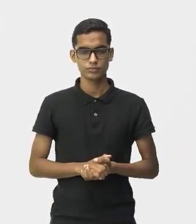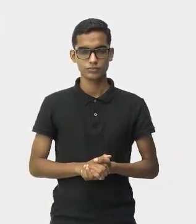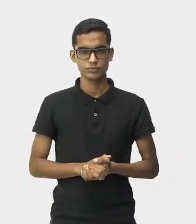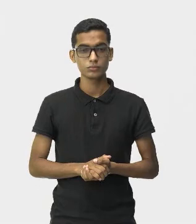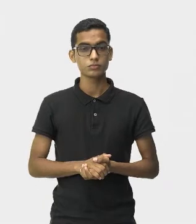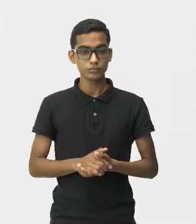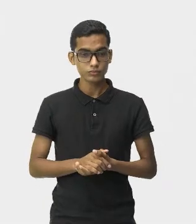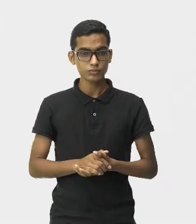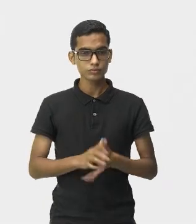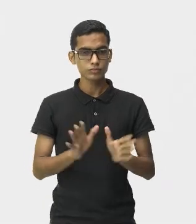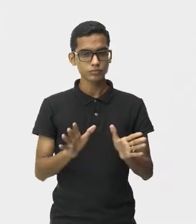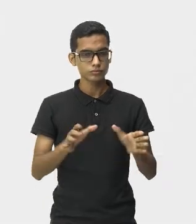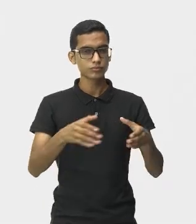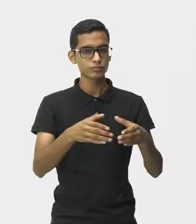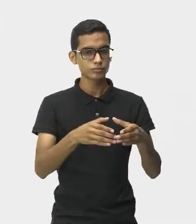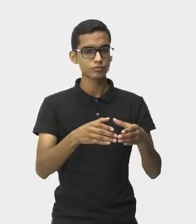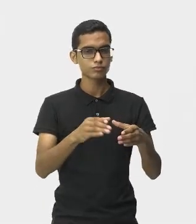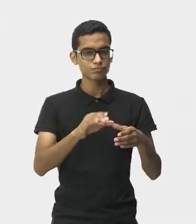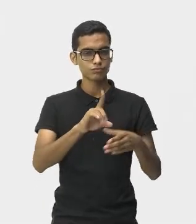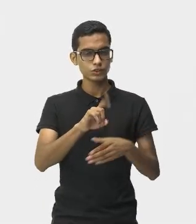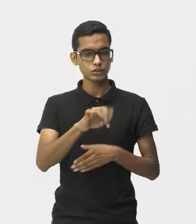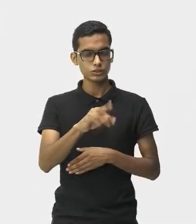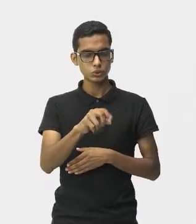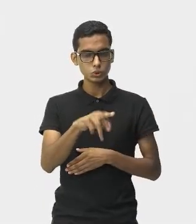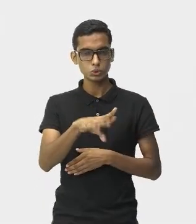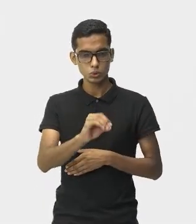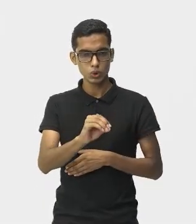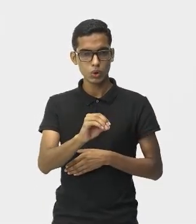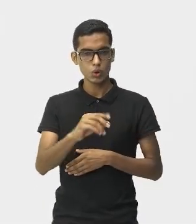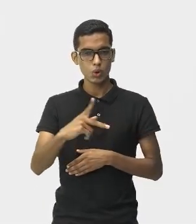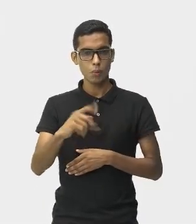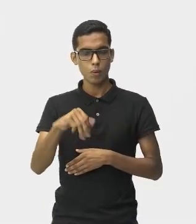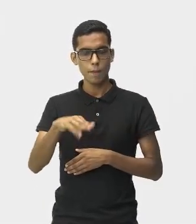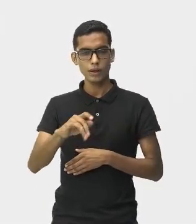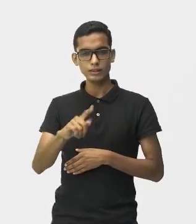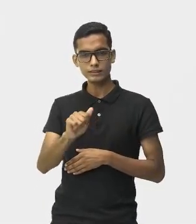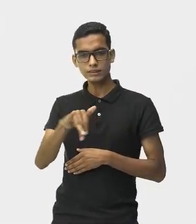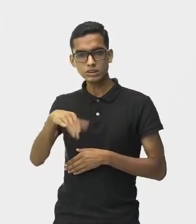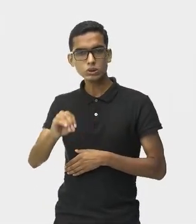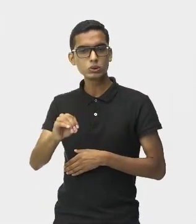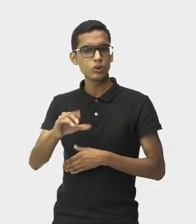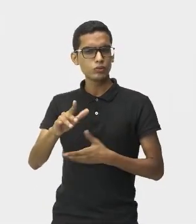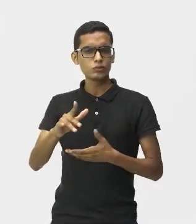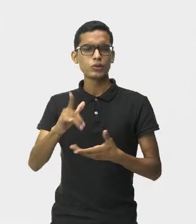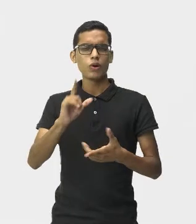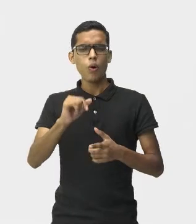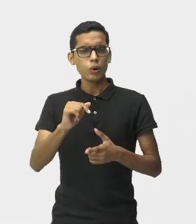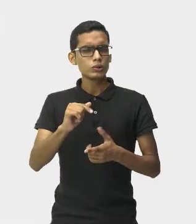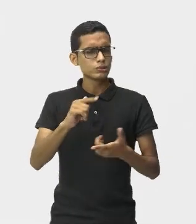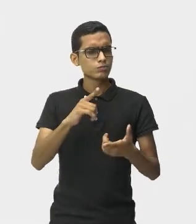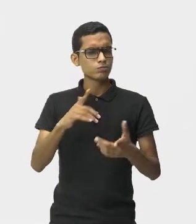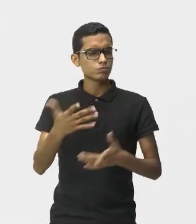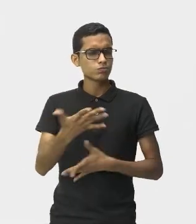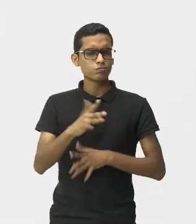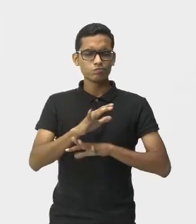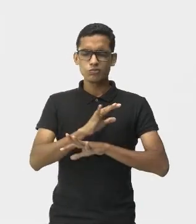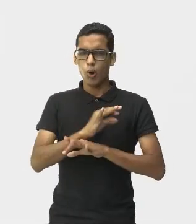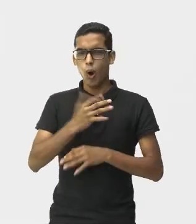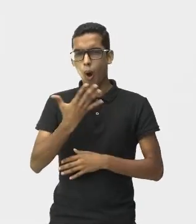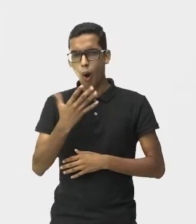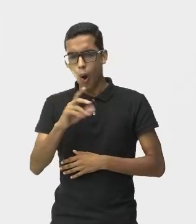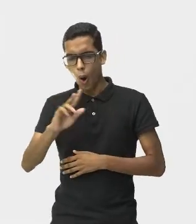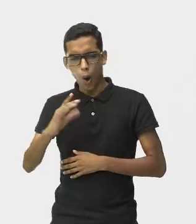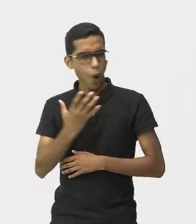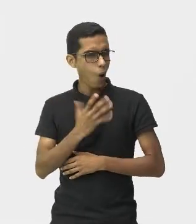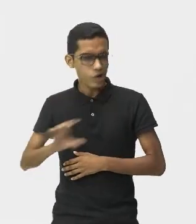O Diretório Pombalino foi a legislação mais devastadora da população nativa da Amazônia,